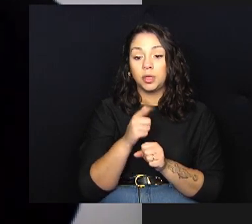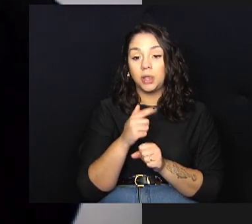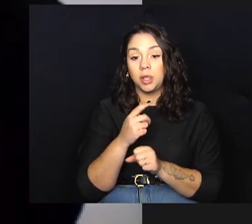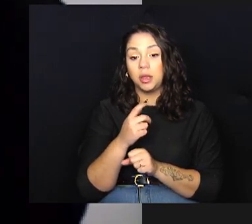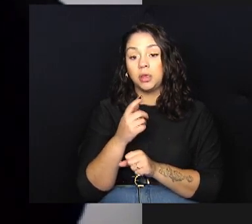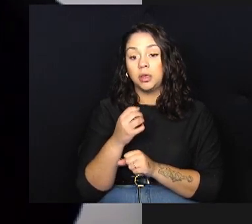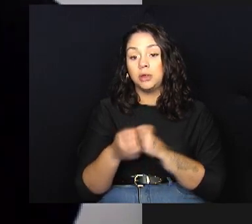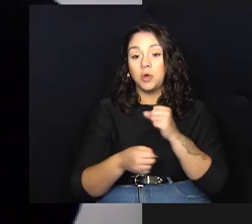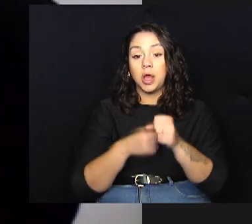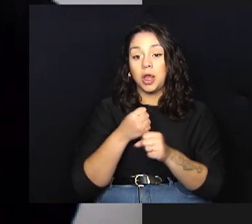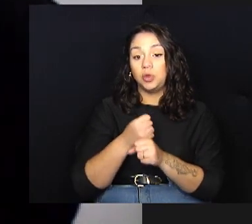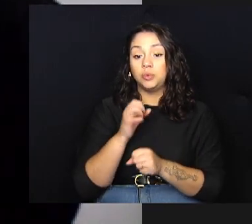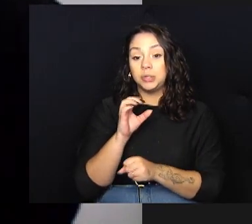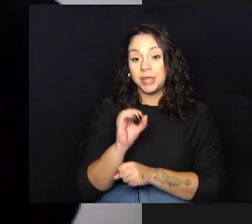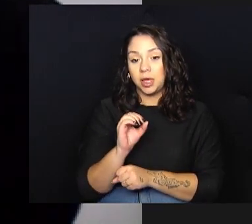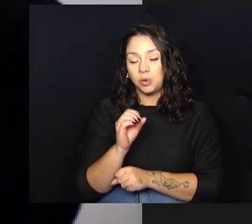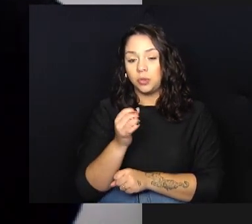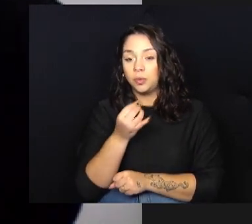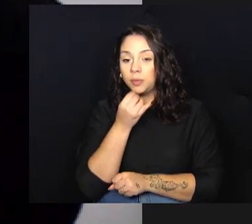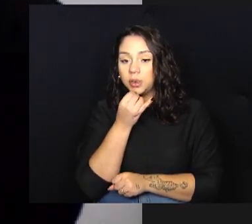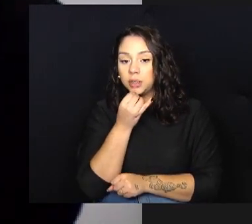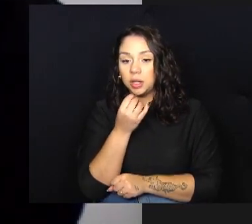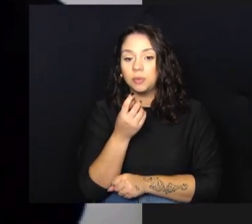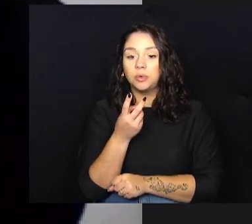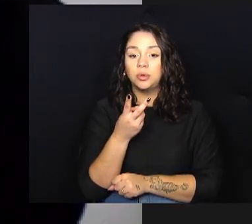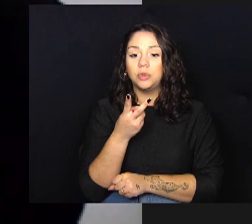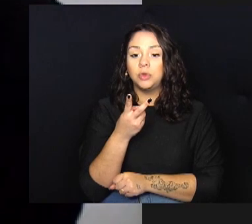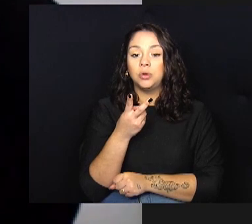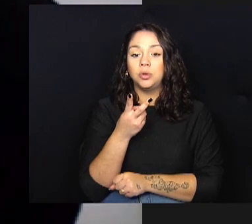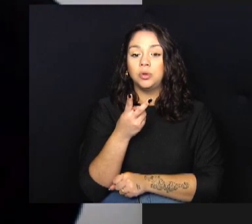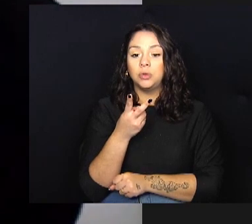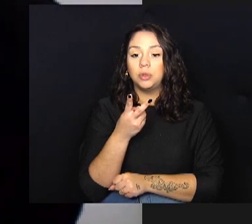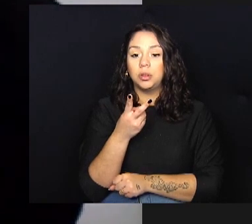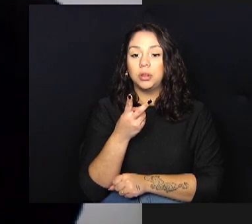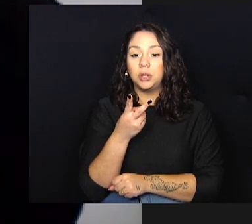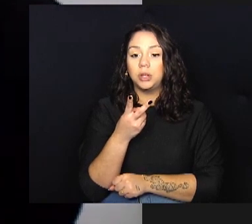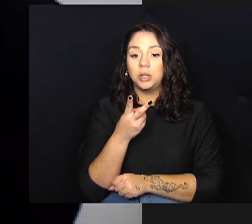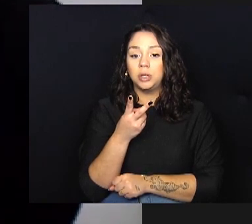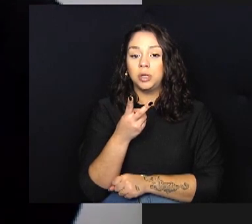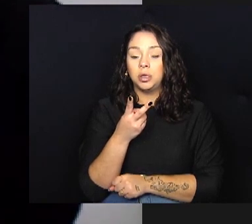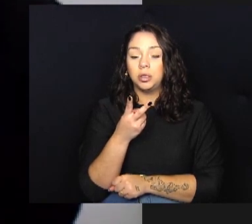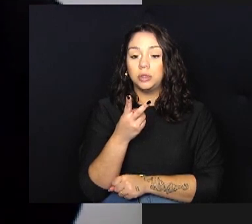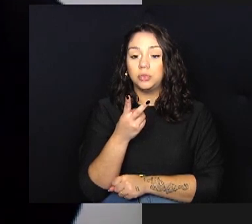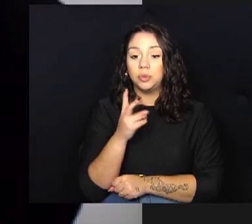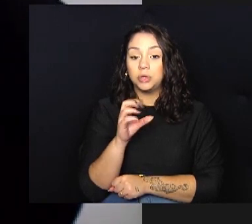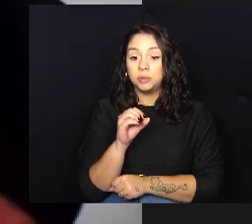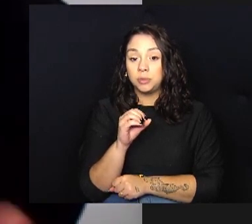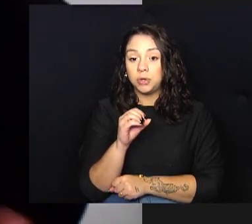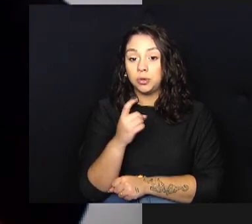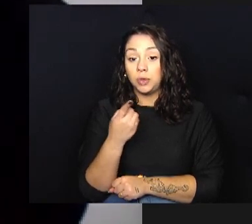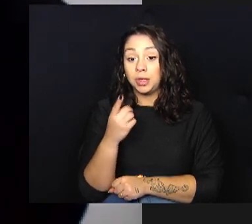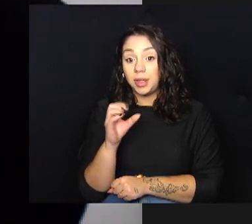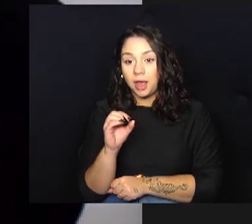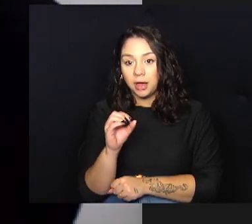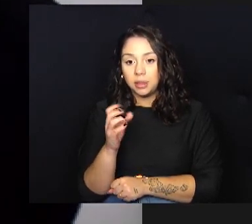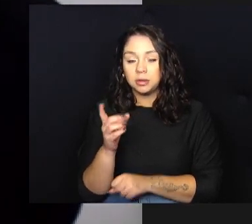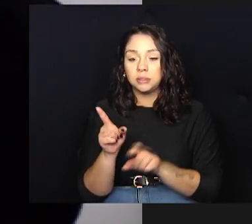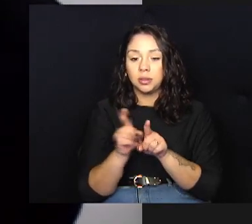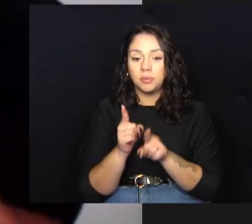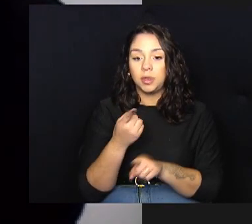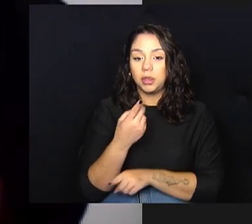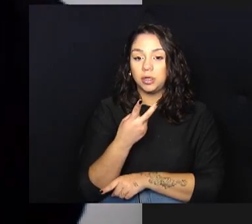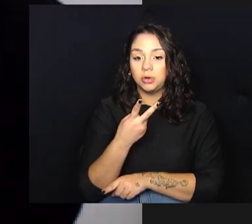2010 2000 né e a gente faz a imagem no meio da década então 95